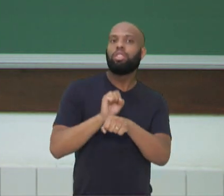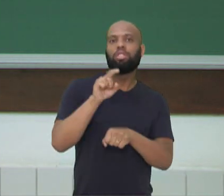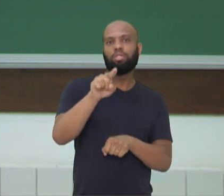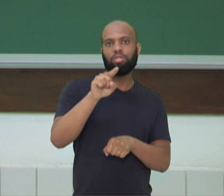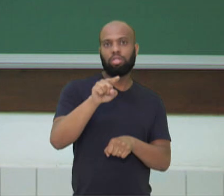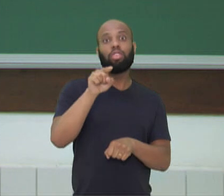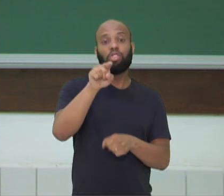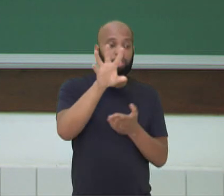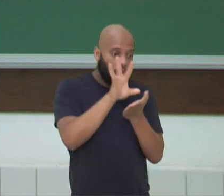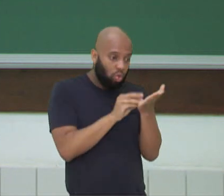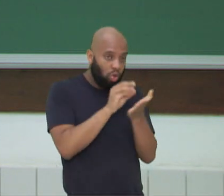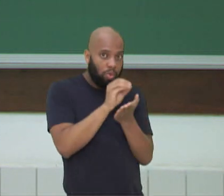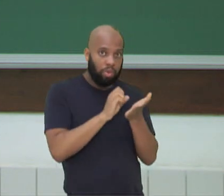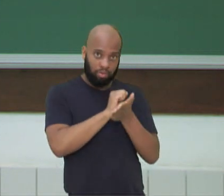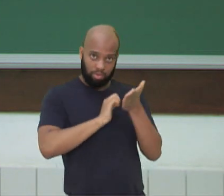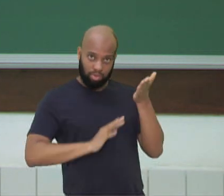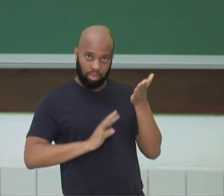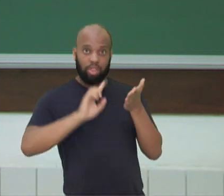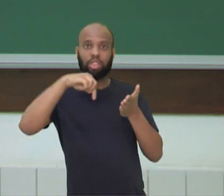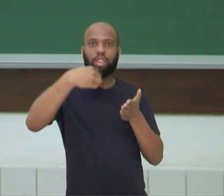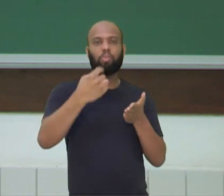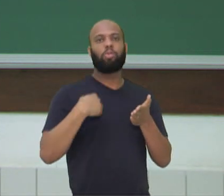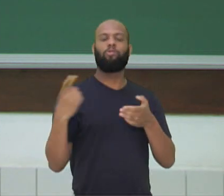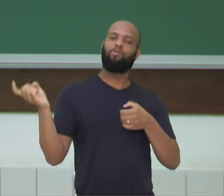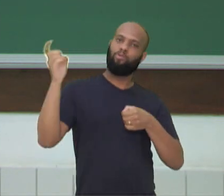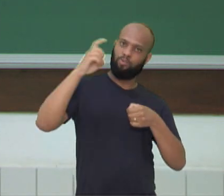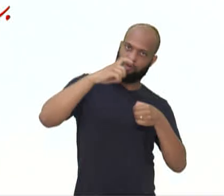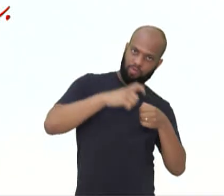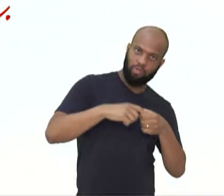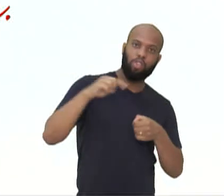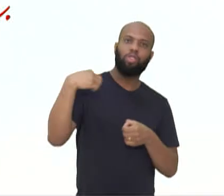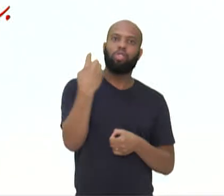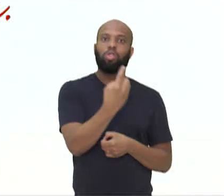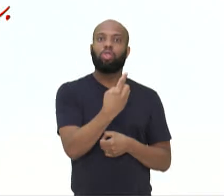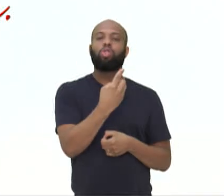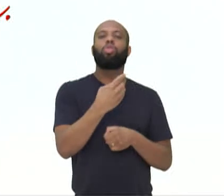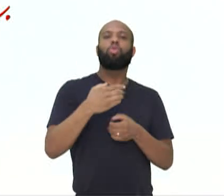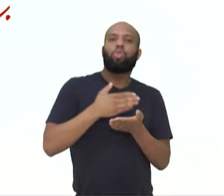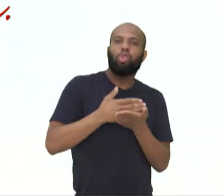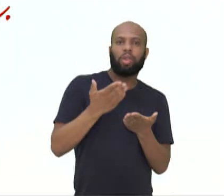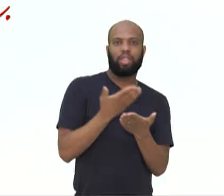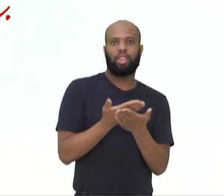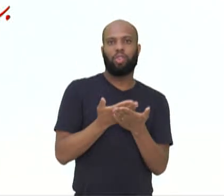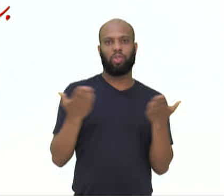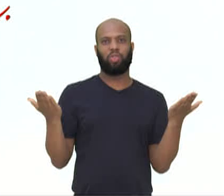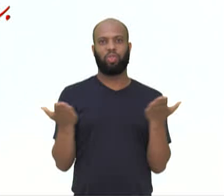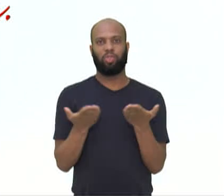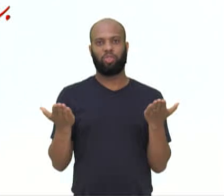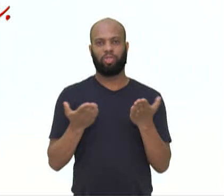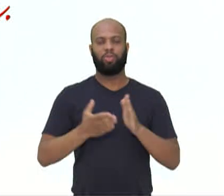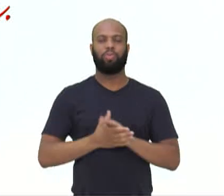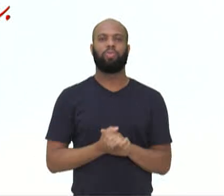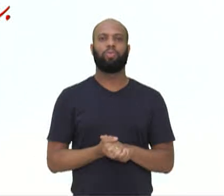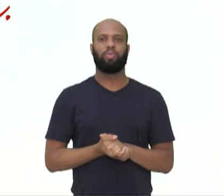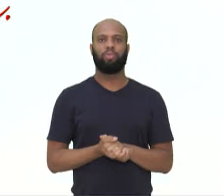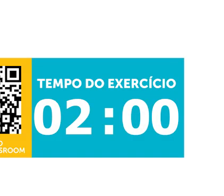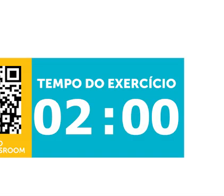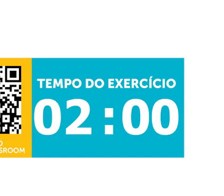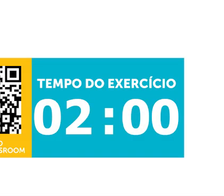vocês vão copiar esse exercício e daqui a pouco eu volto para a gente começar a nossa aula de hoje.